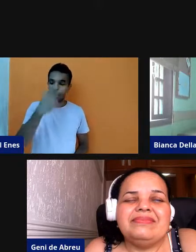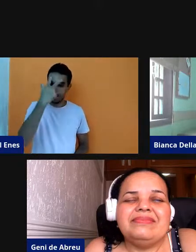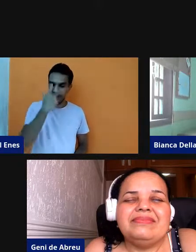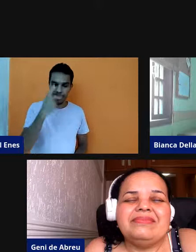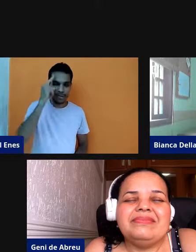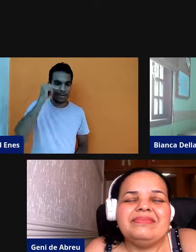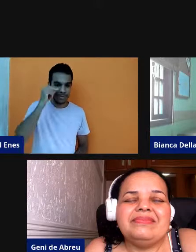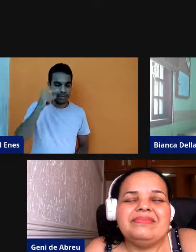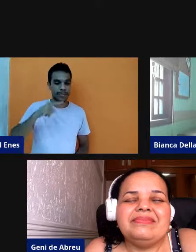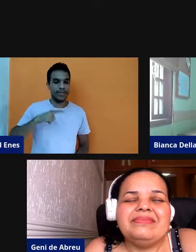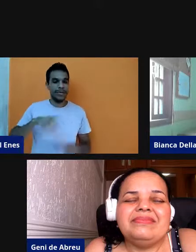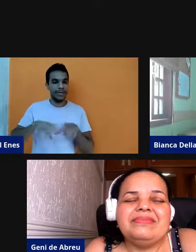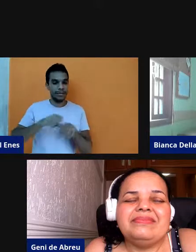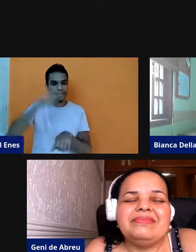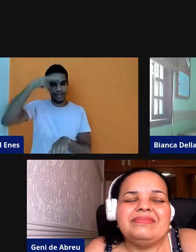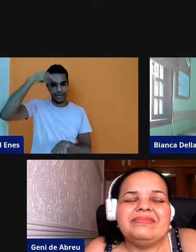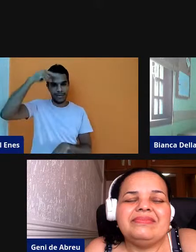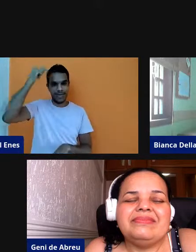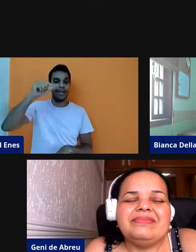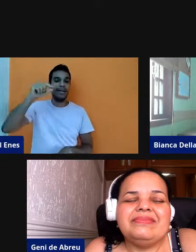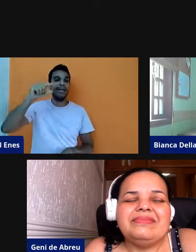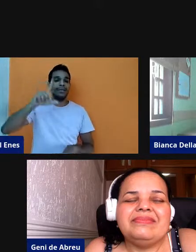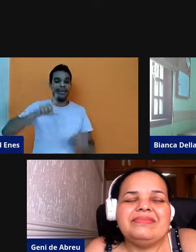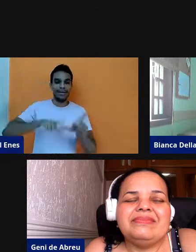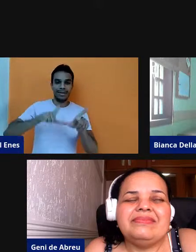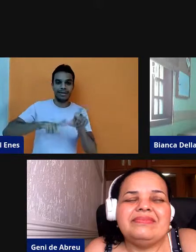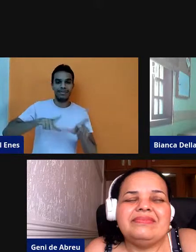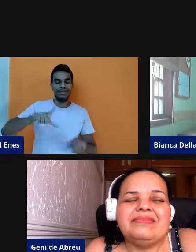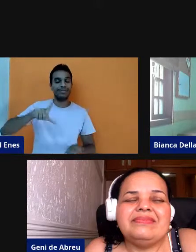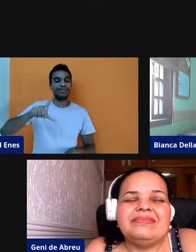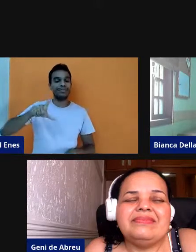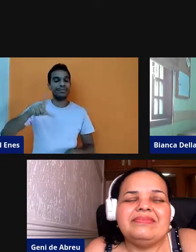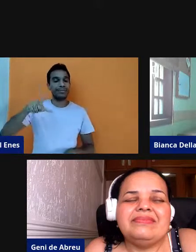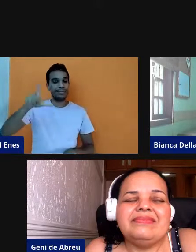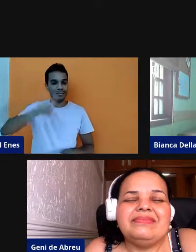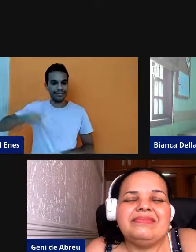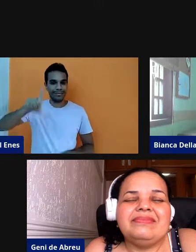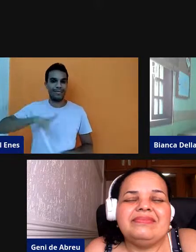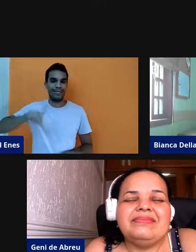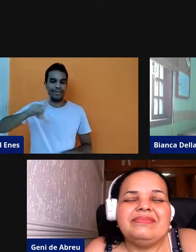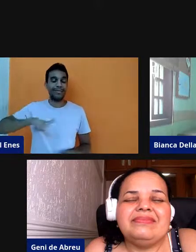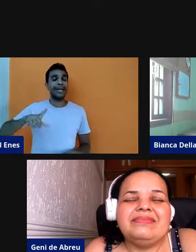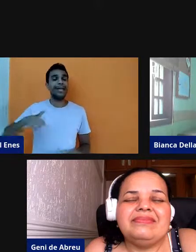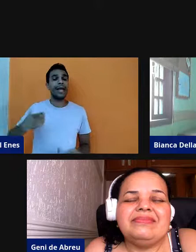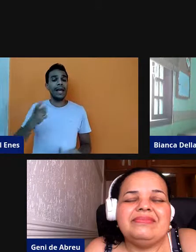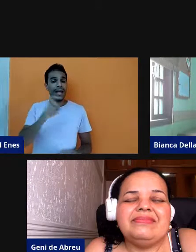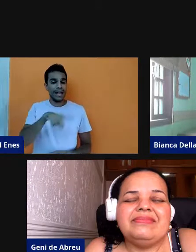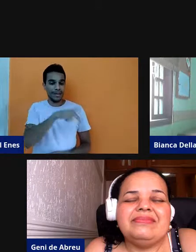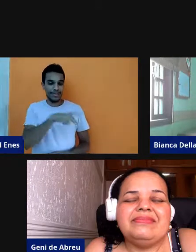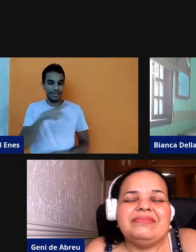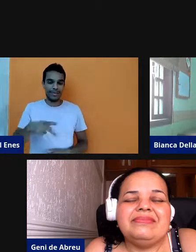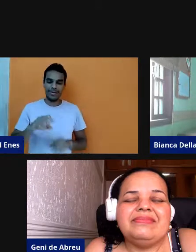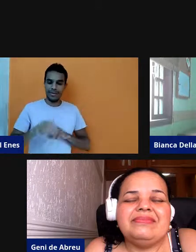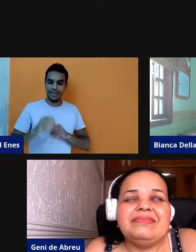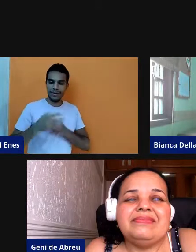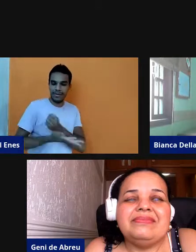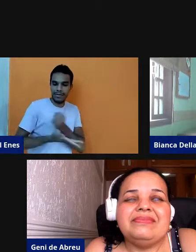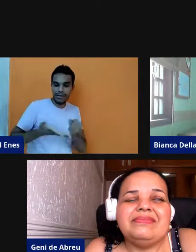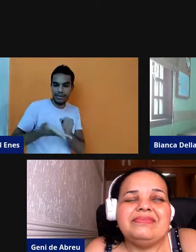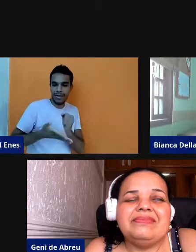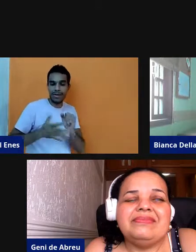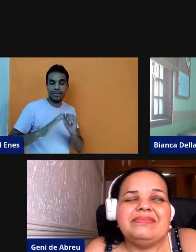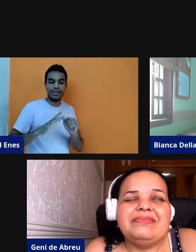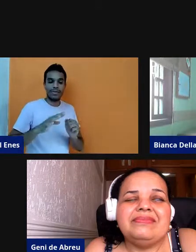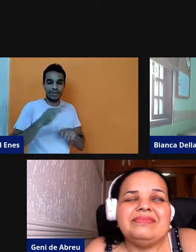letras, português e literatura pelo Centro Universitário da Cidade, e ela é professora do ensino básico, técnico e tecnológico do BC, professora